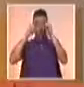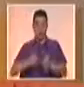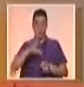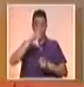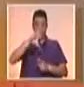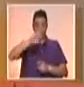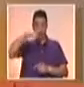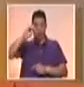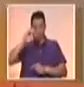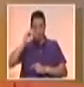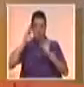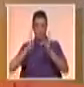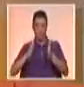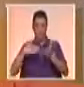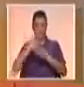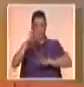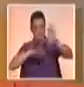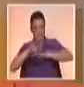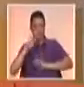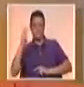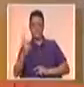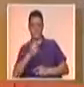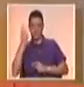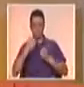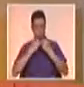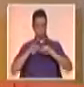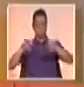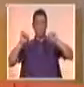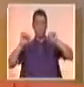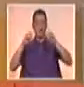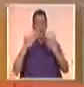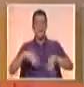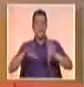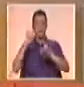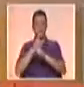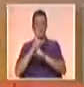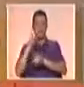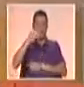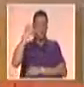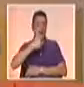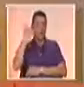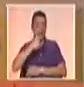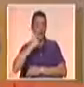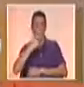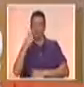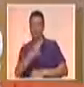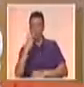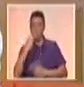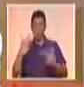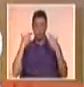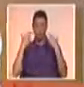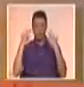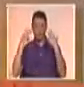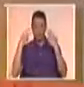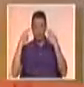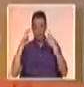lembro que depois começamos a deixá-lo então começar a fazer a sua vida mais autónoma e uma das primeiras coisas que ele quis foi ir ao barbeiro sozinho, cortar o cabelo. E